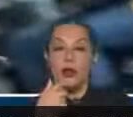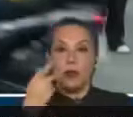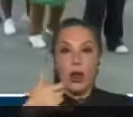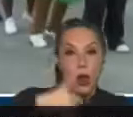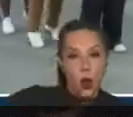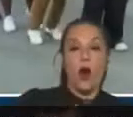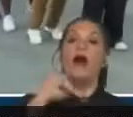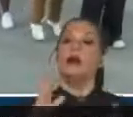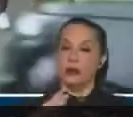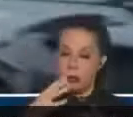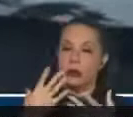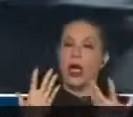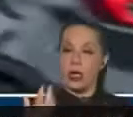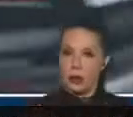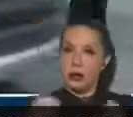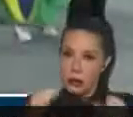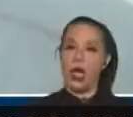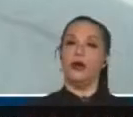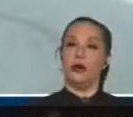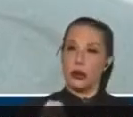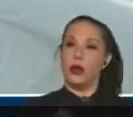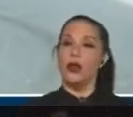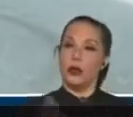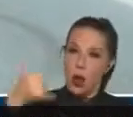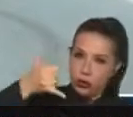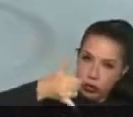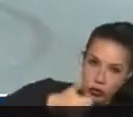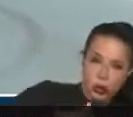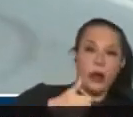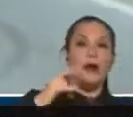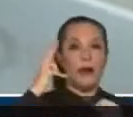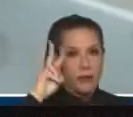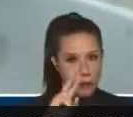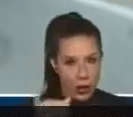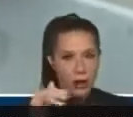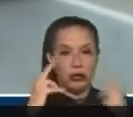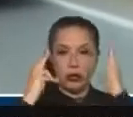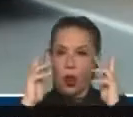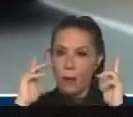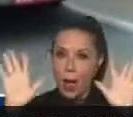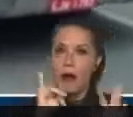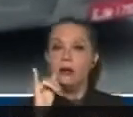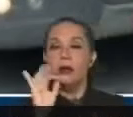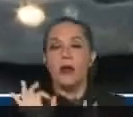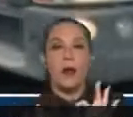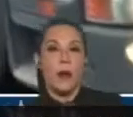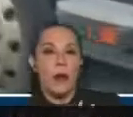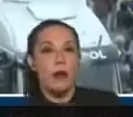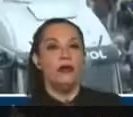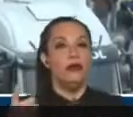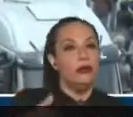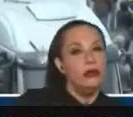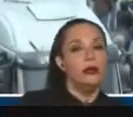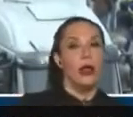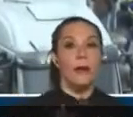o abastecimento de combustíveis e que garantem o fluxo do produto desde o armazenamento até o consumidor